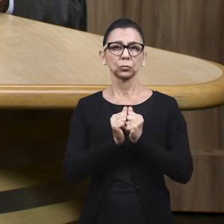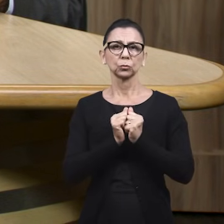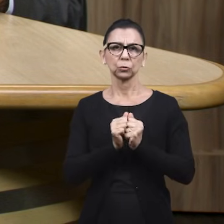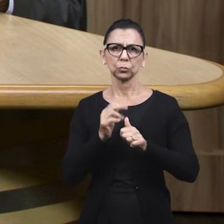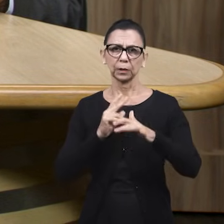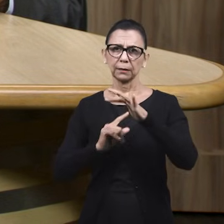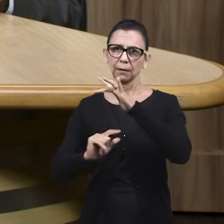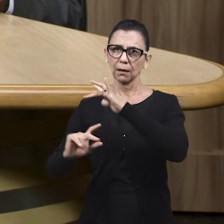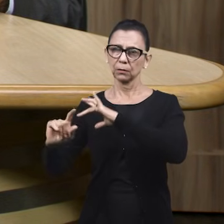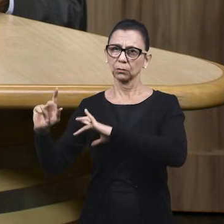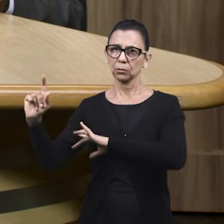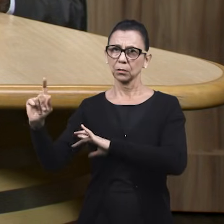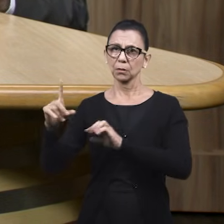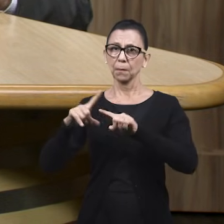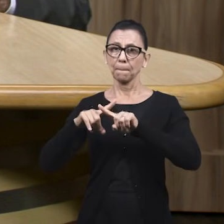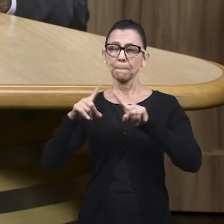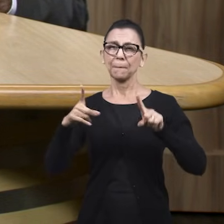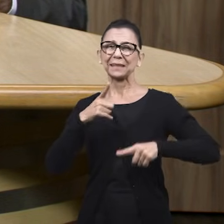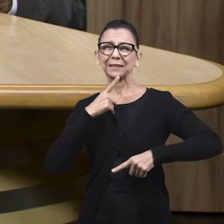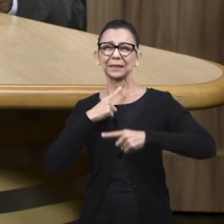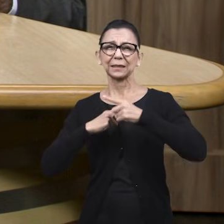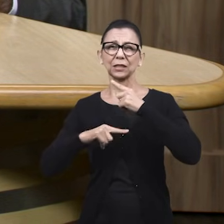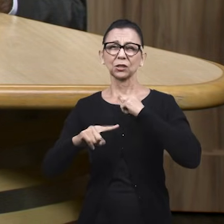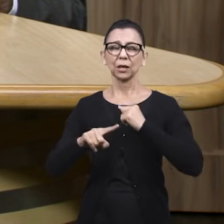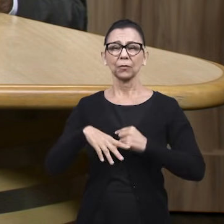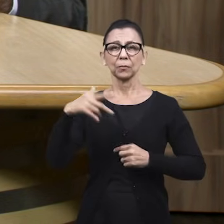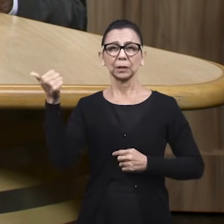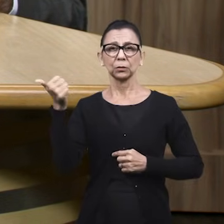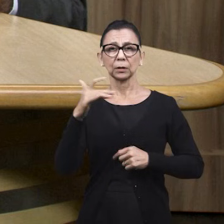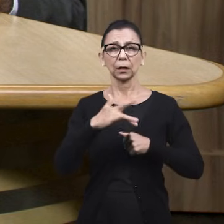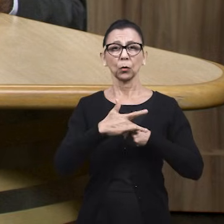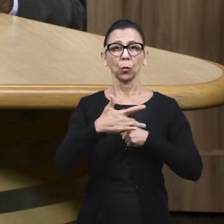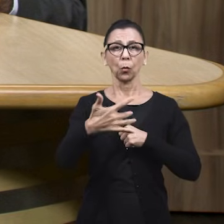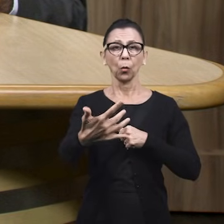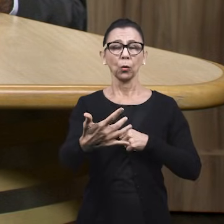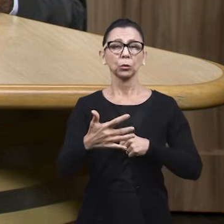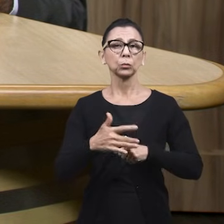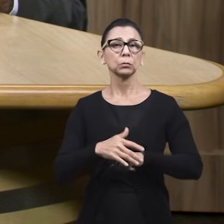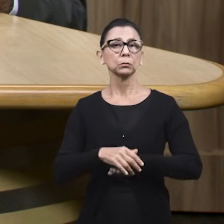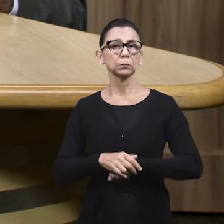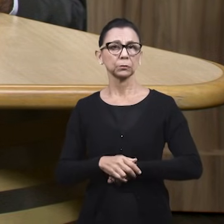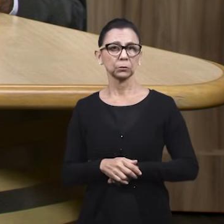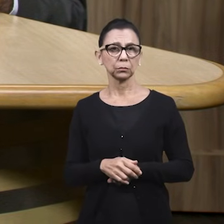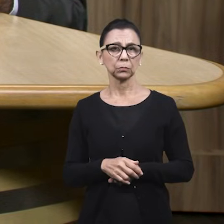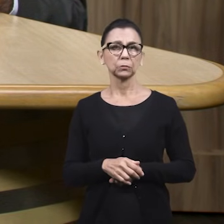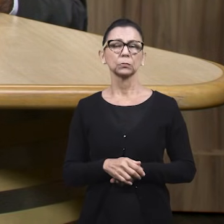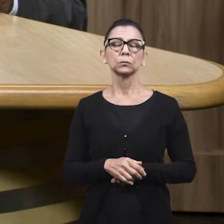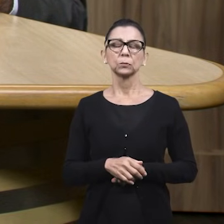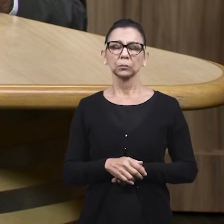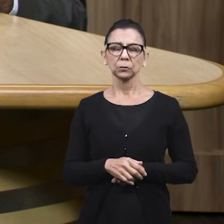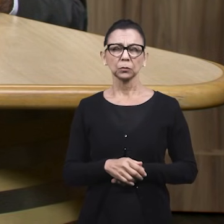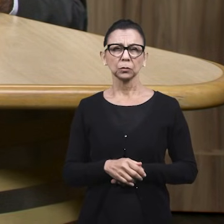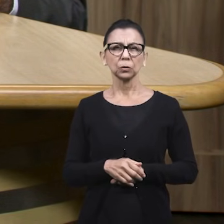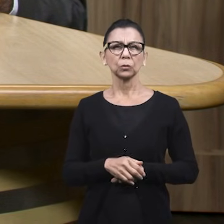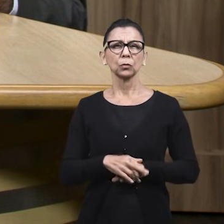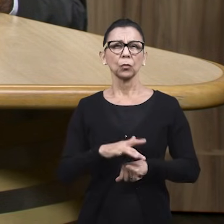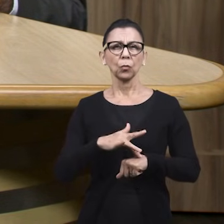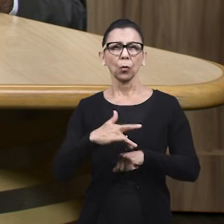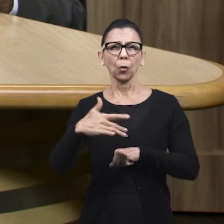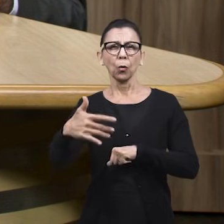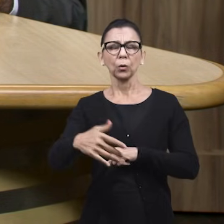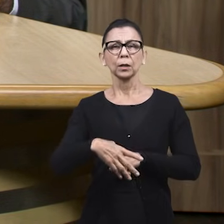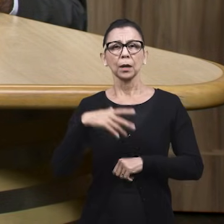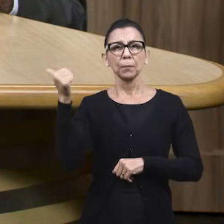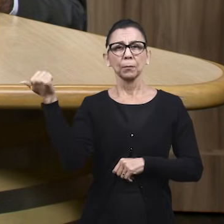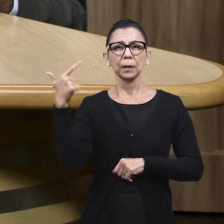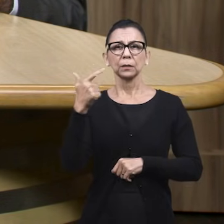juntamente. Permanece eternamente, hein? Mais desejáveis são do que o ouro, sim, do que muito ouro fino,